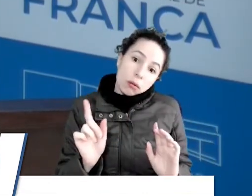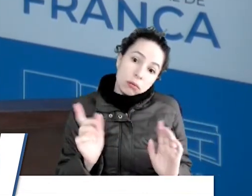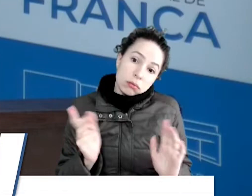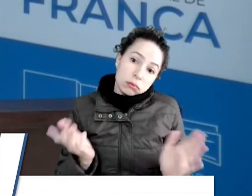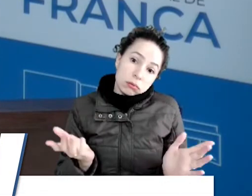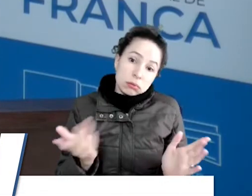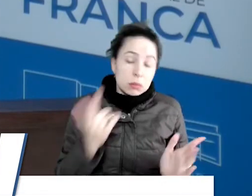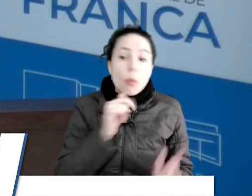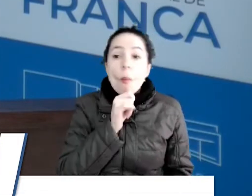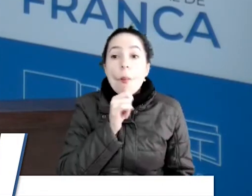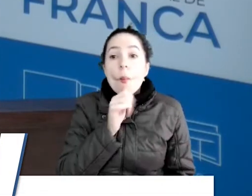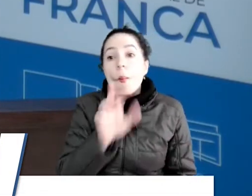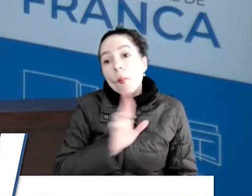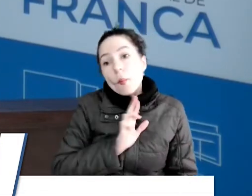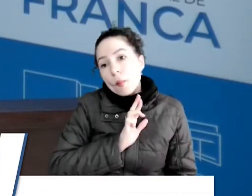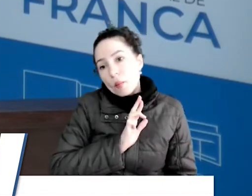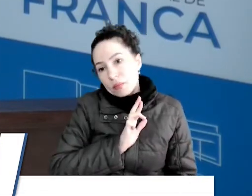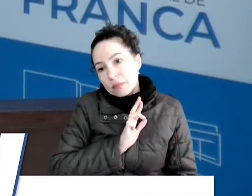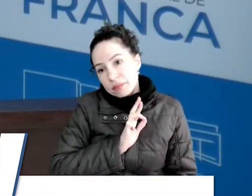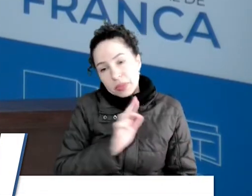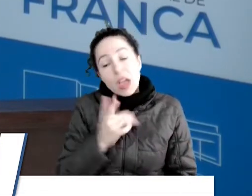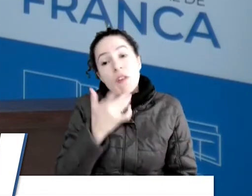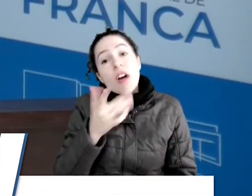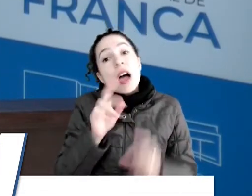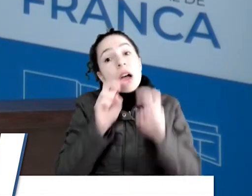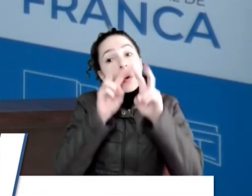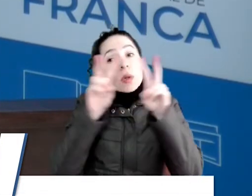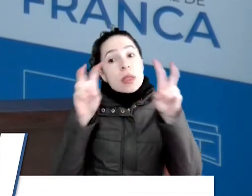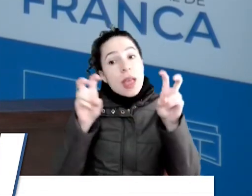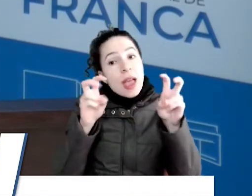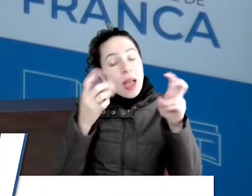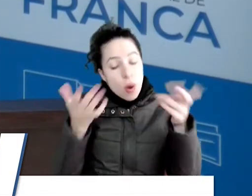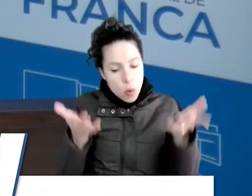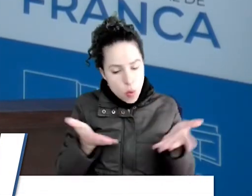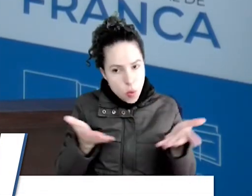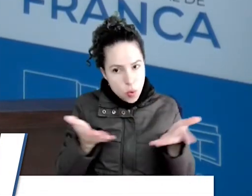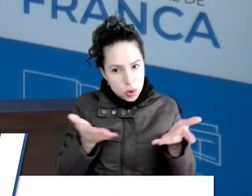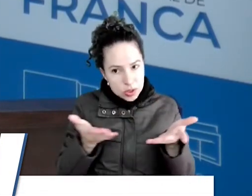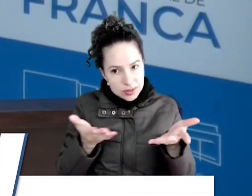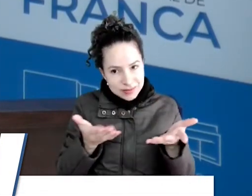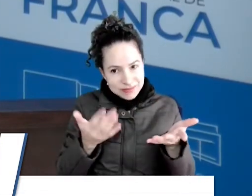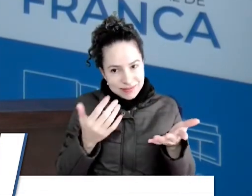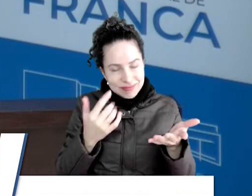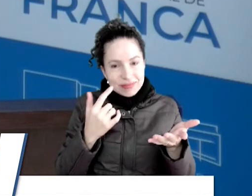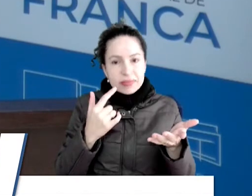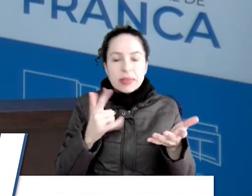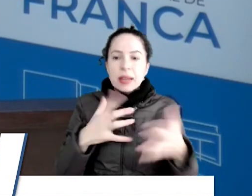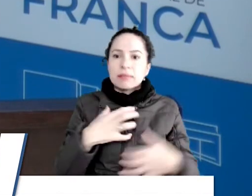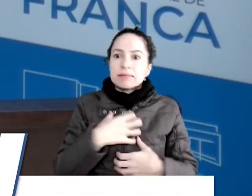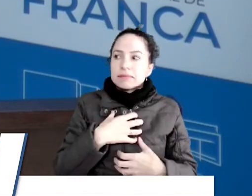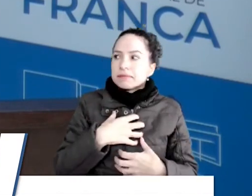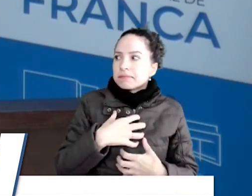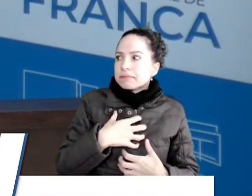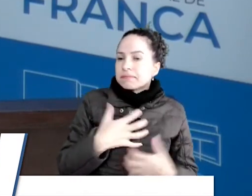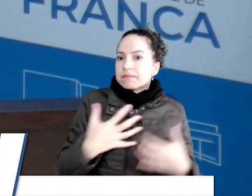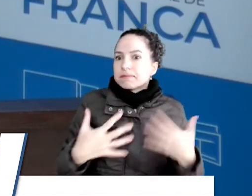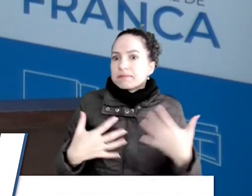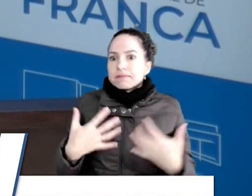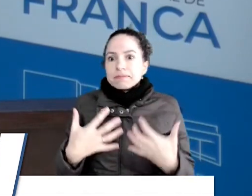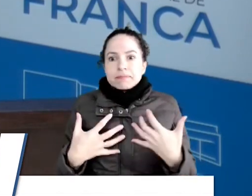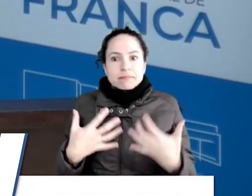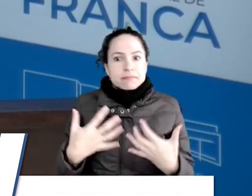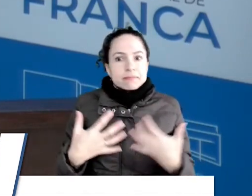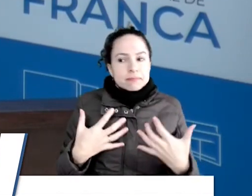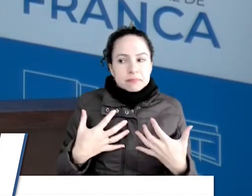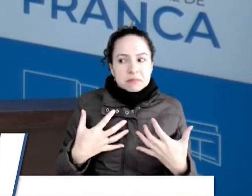da eleição. Eu estou falando com relação aos prognósticos de hoje. Ele se sente ameaçado e